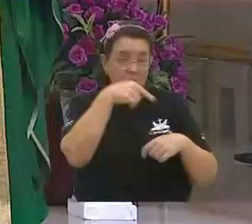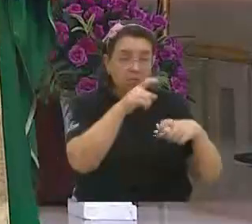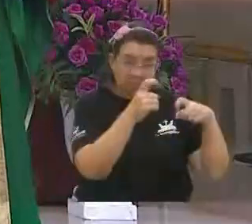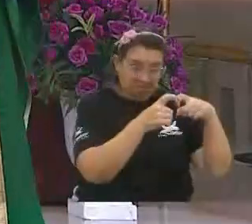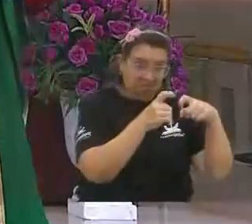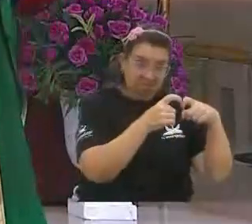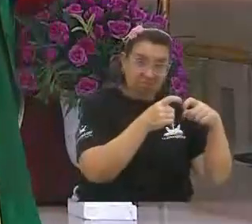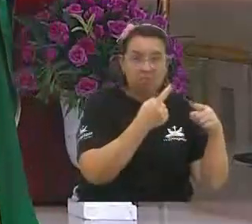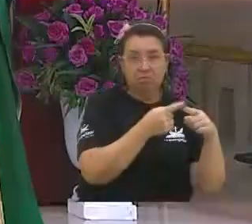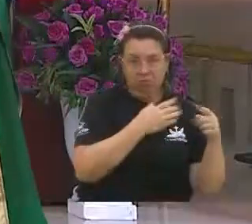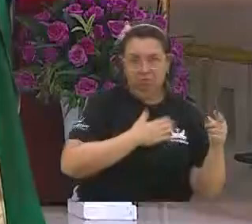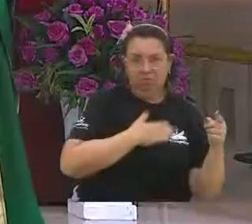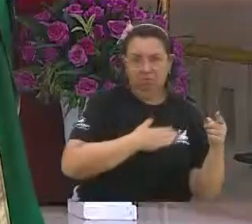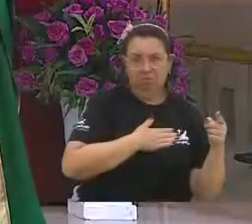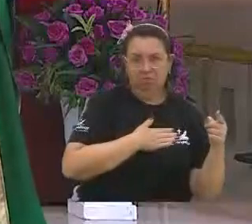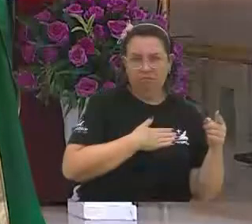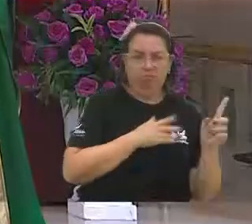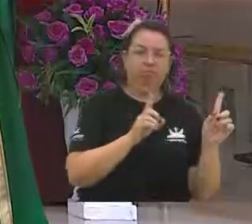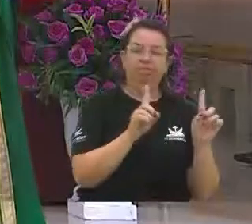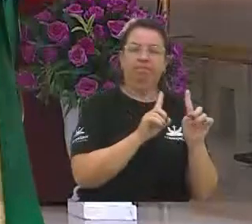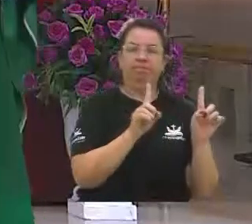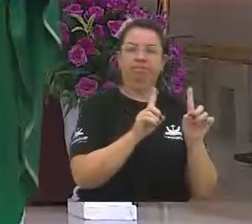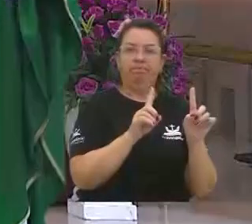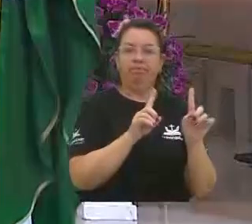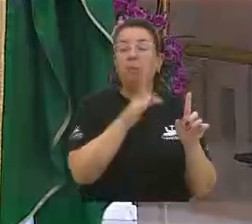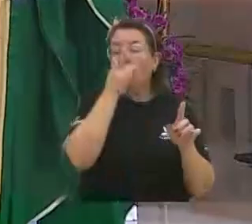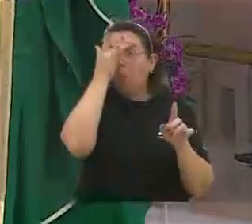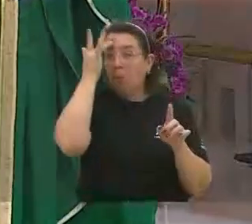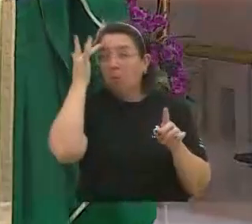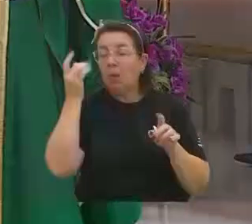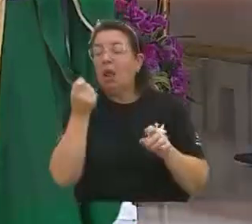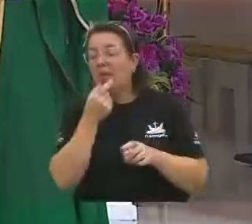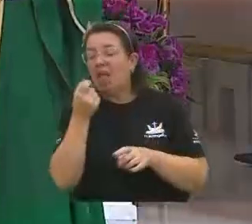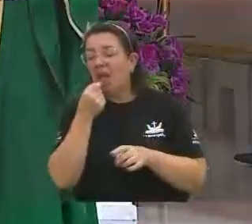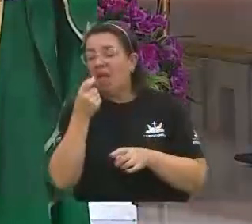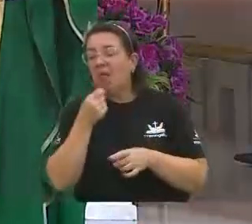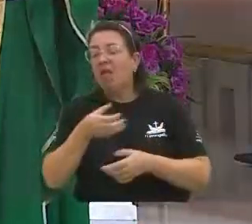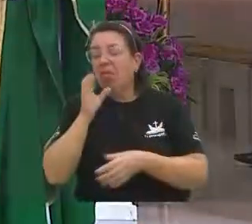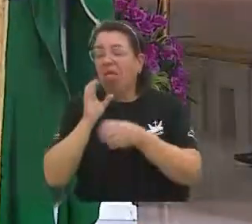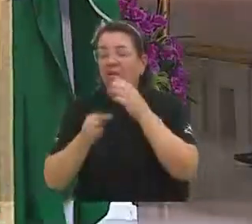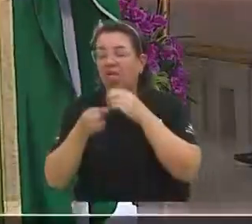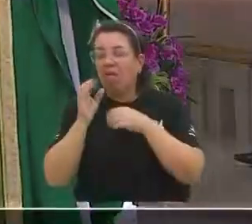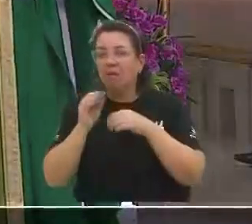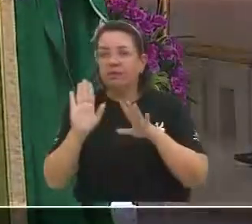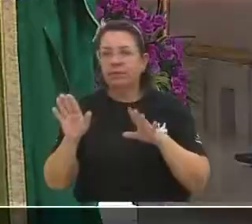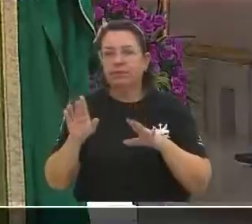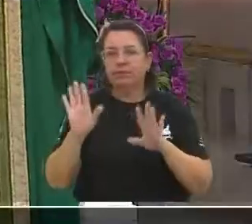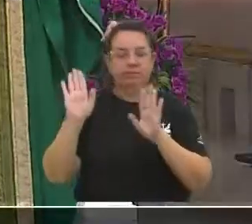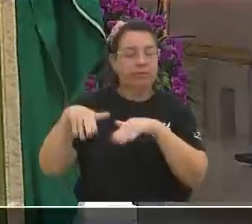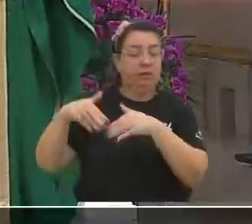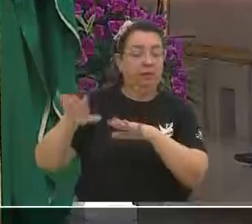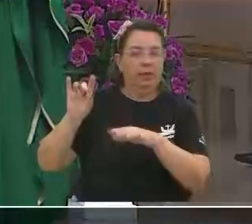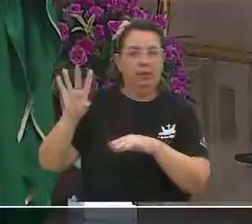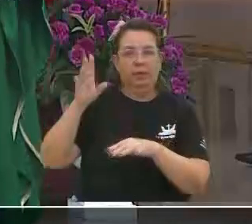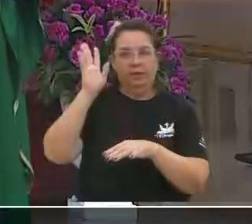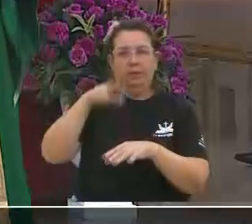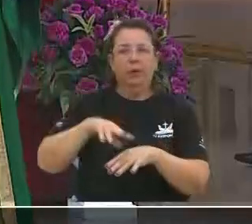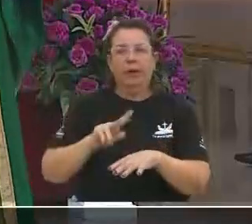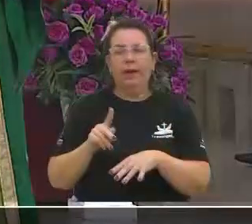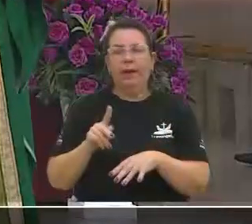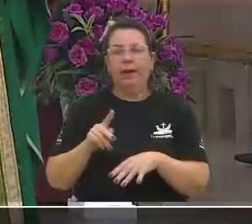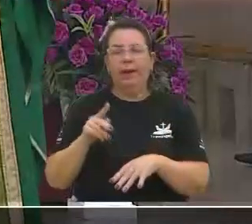porque gosta ninguém toma remédio a menos que seja hipocondríaco